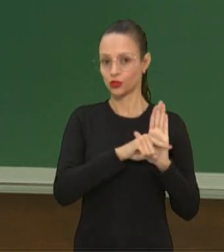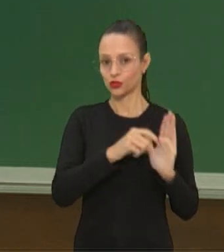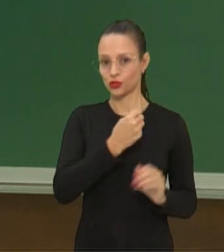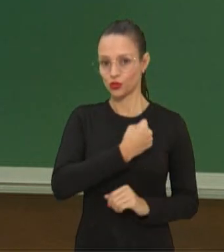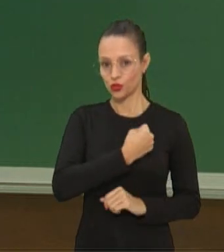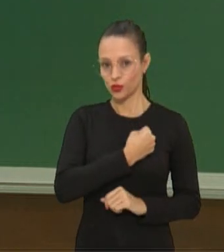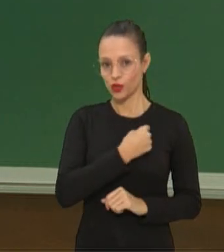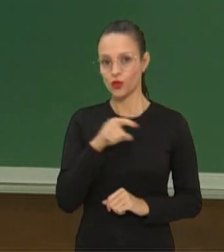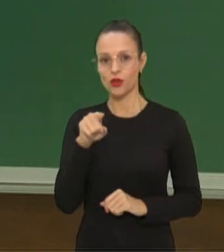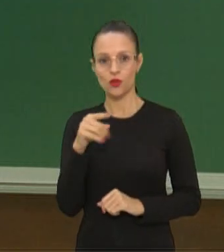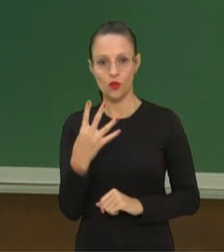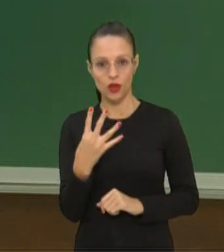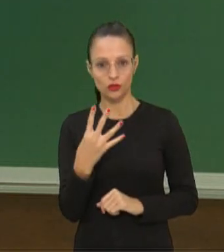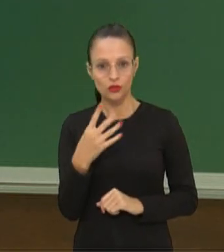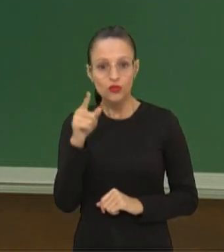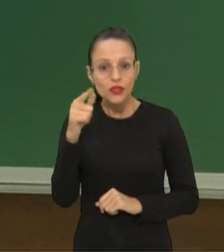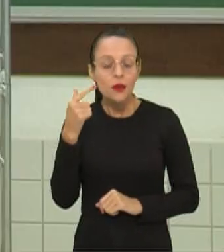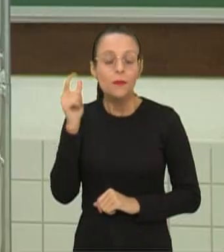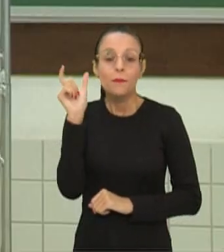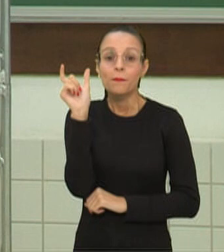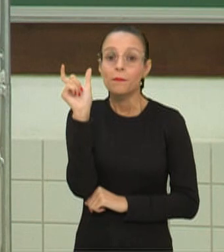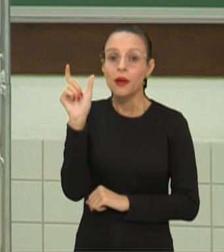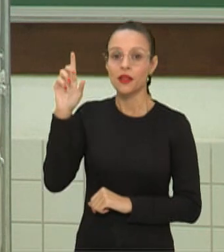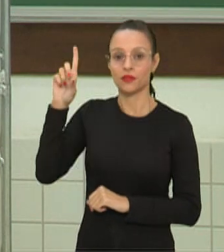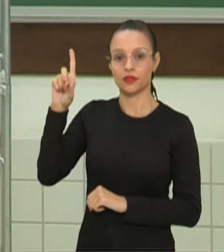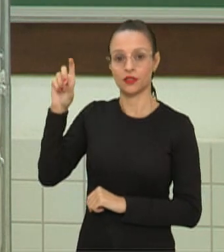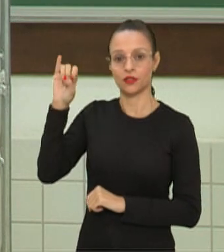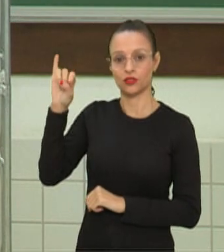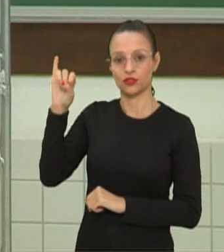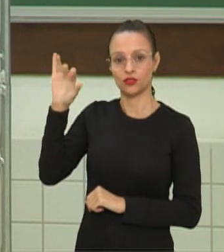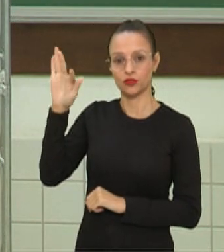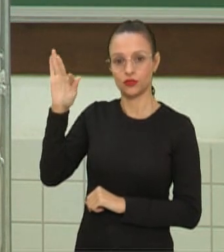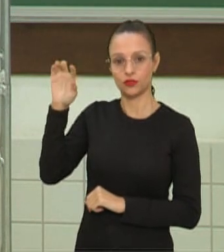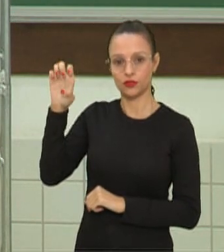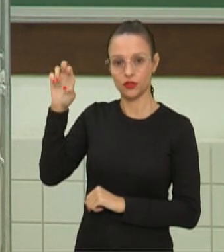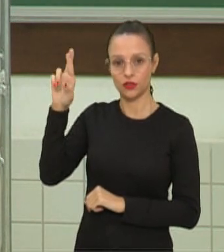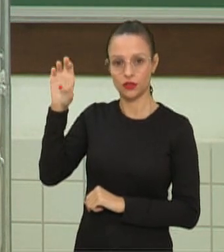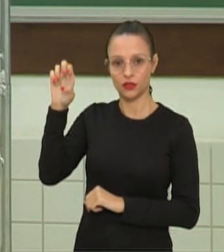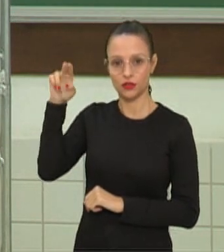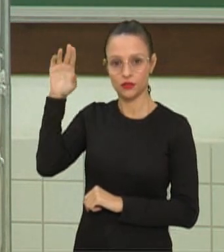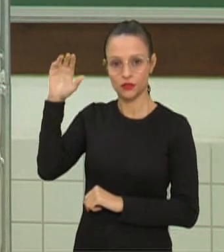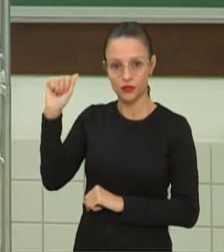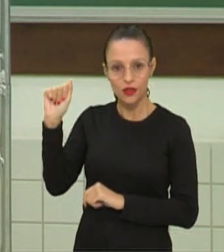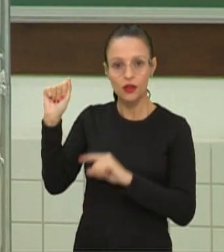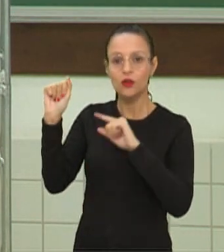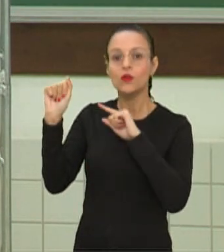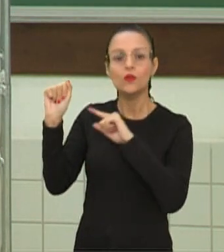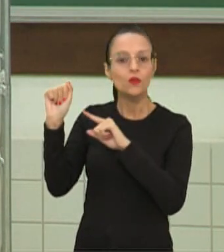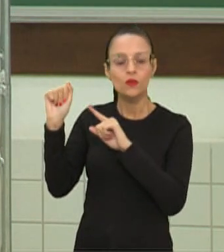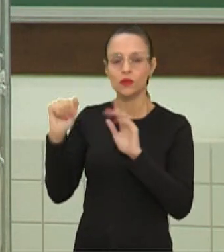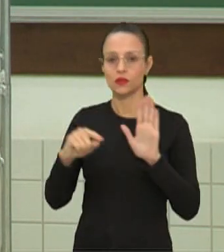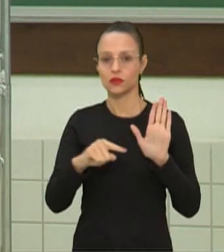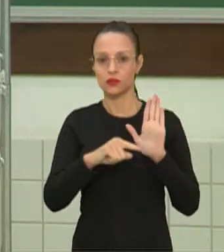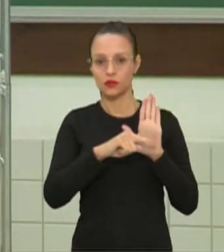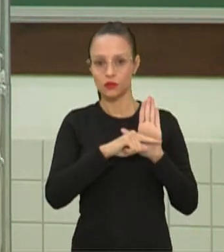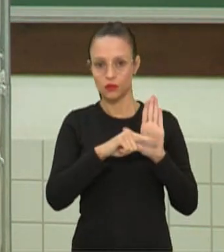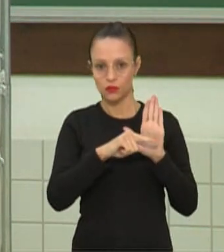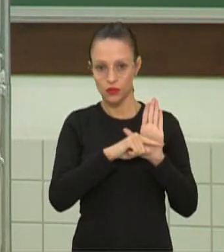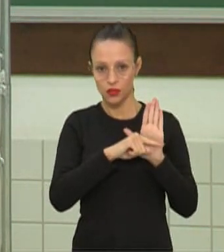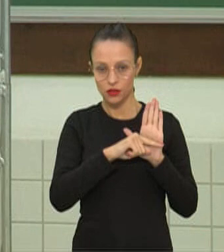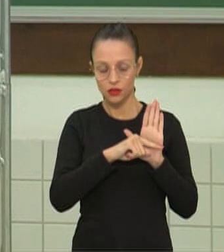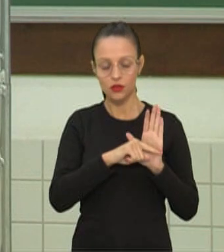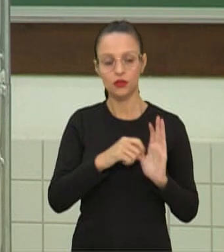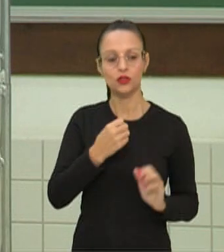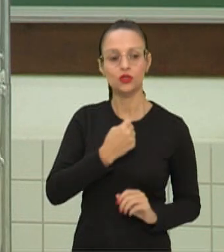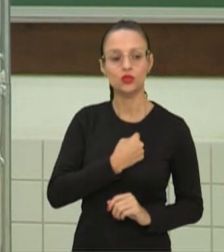4. Guarde essa palavrinha diferença. Por quê? Diferença é sempre operação de subtração. Então, se eu quero saber a diferença entre um número e